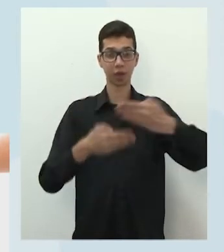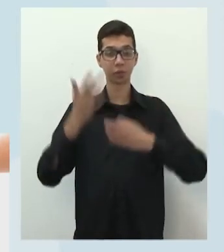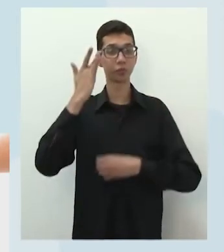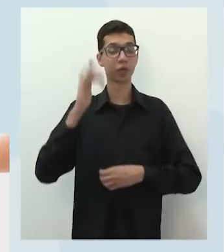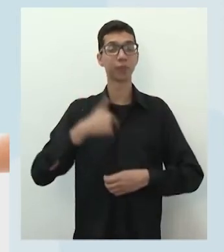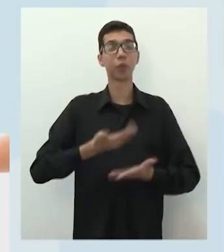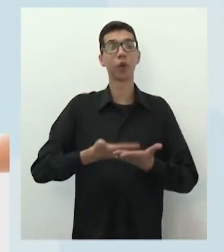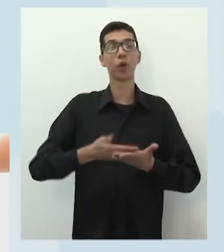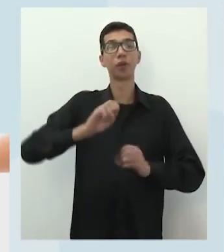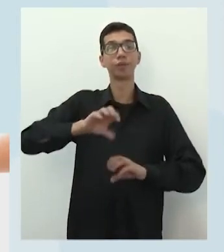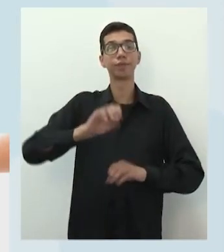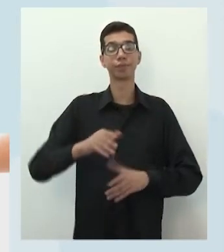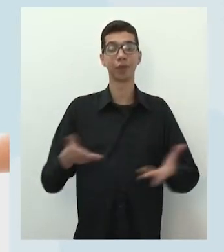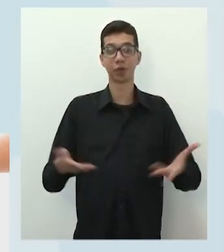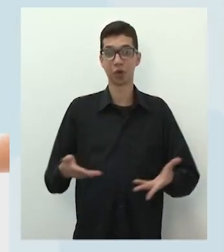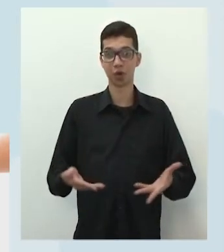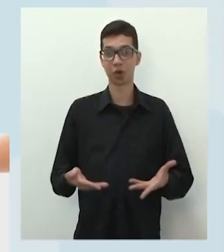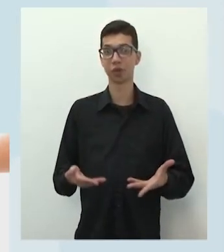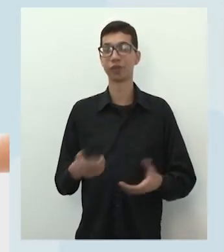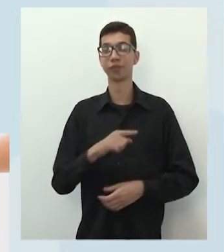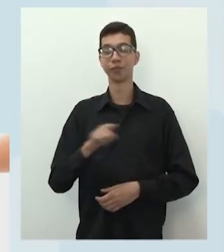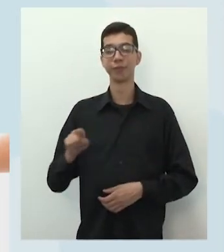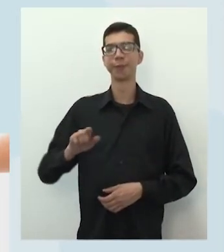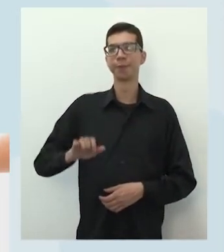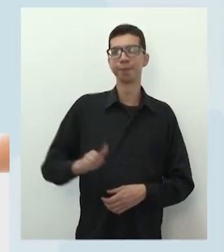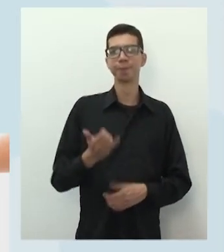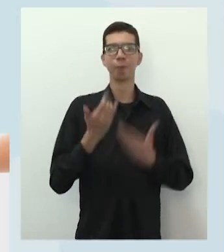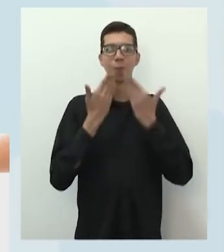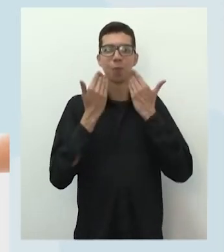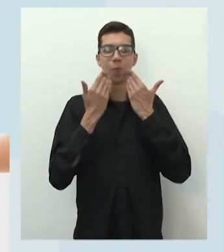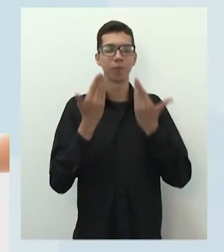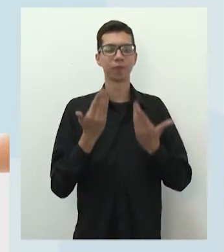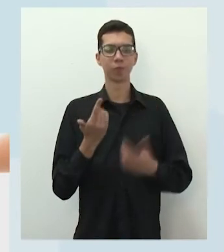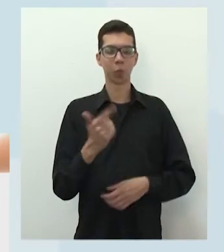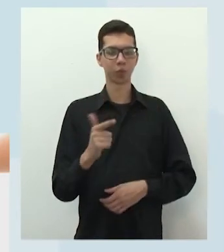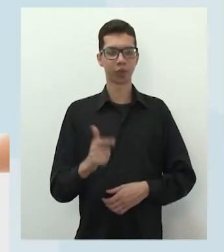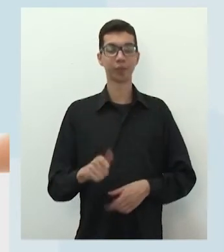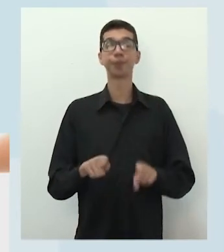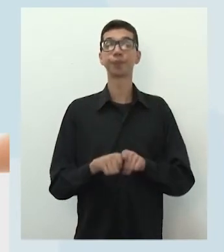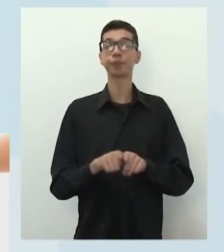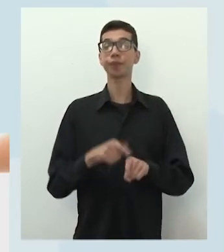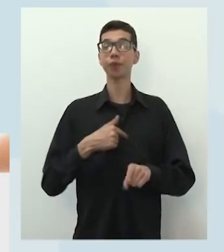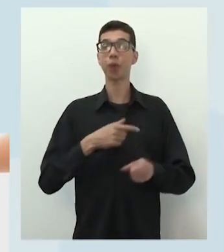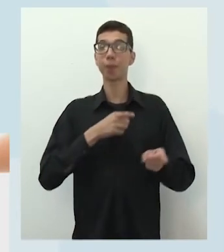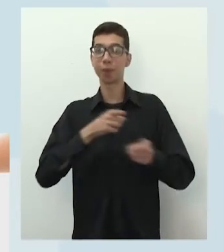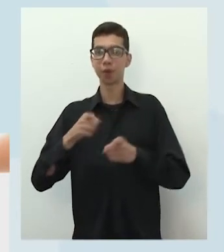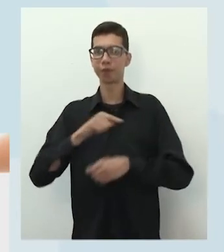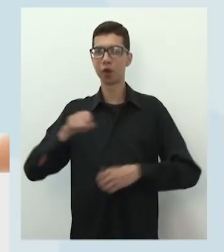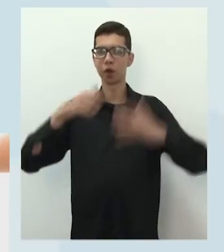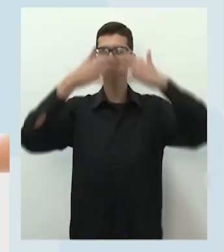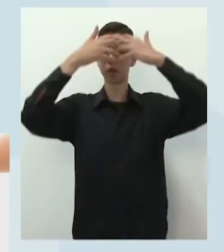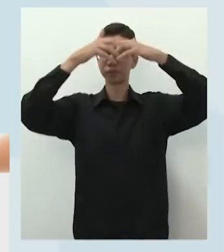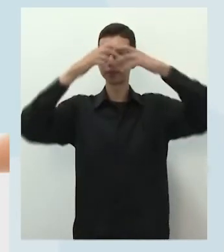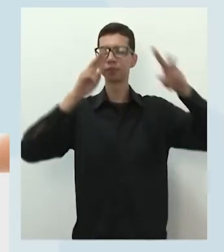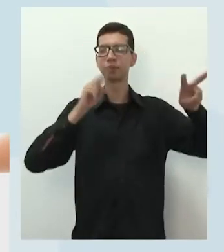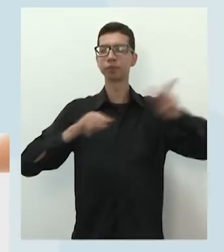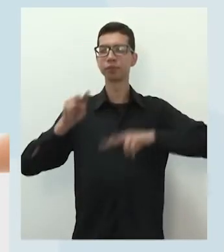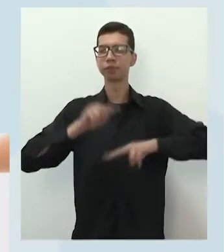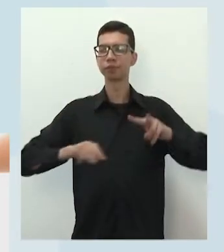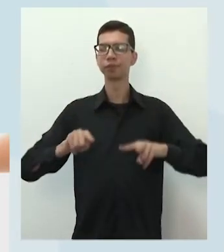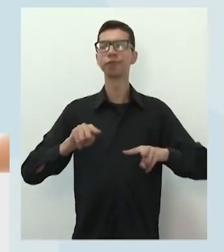importante ensinar uma criança a amarrar o sapato, mas também que a gente tem um pouquinho de calma nessa análise, porque amarrar o sapato, se não souber, compra